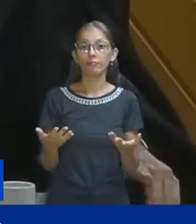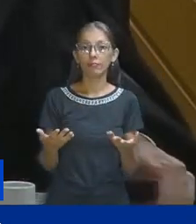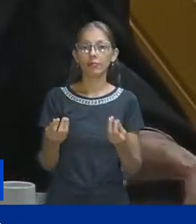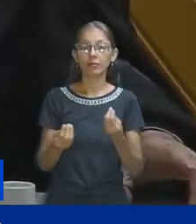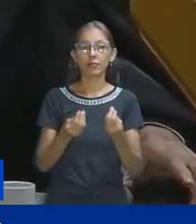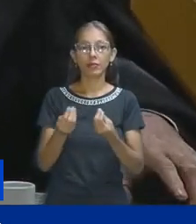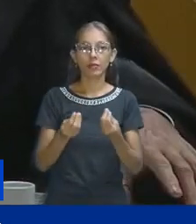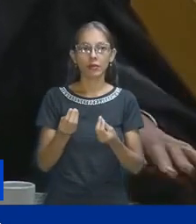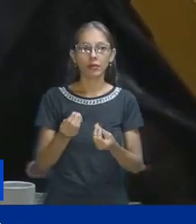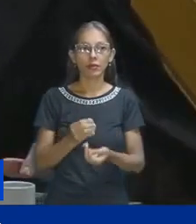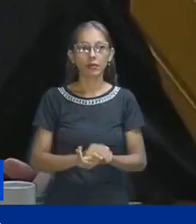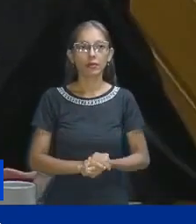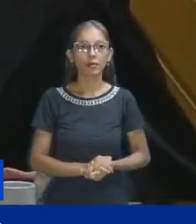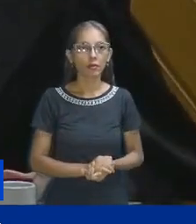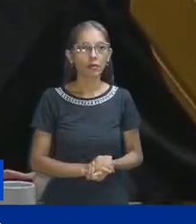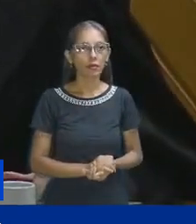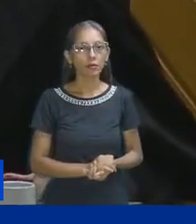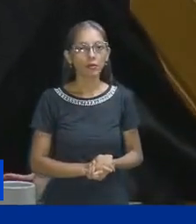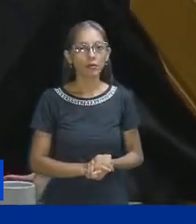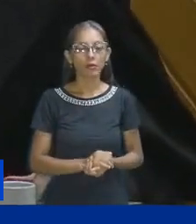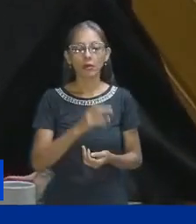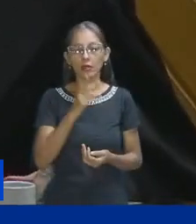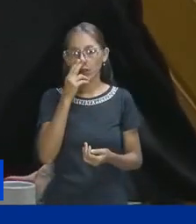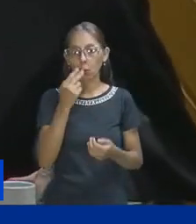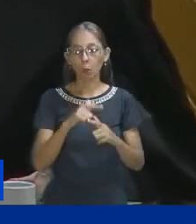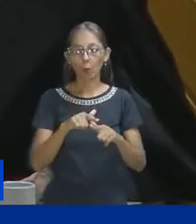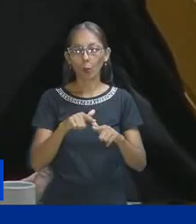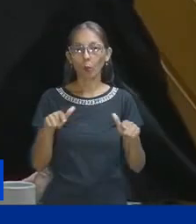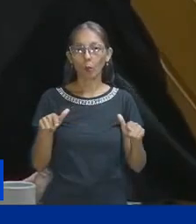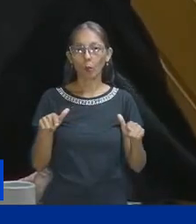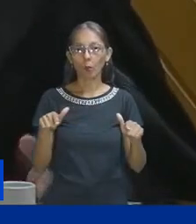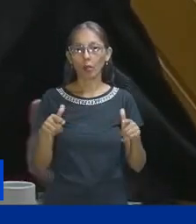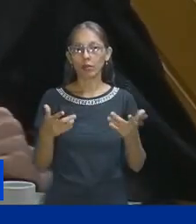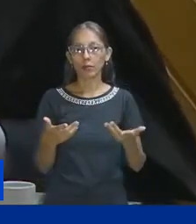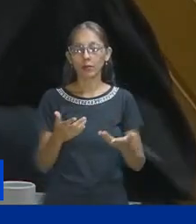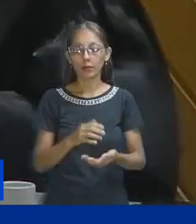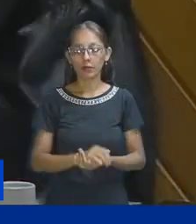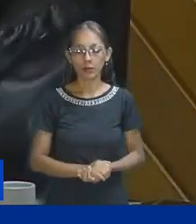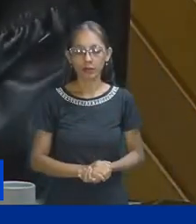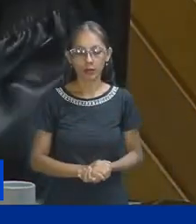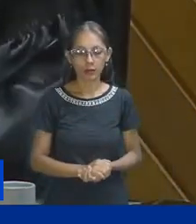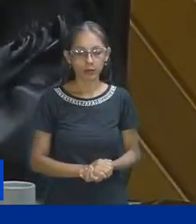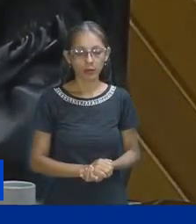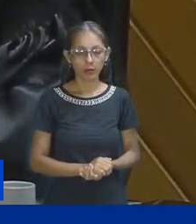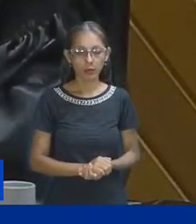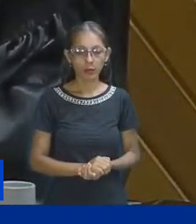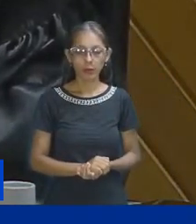probatório dentro dessa AGE. Então, eu tenho